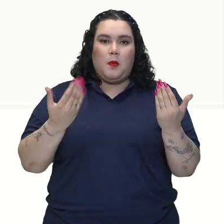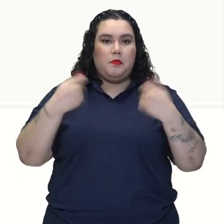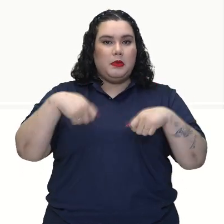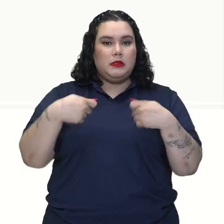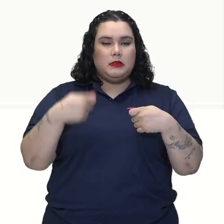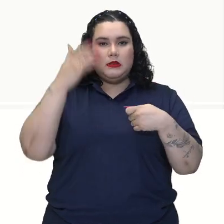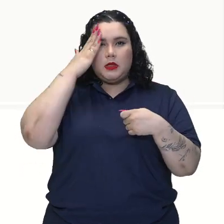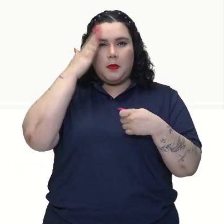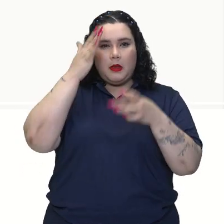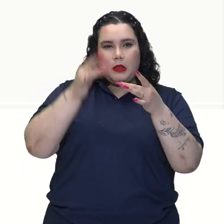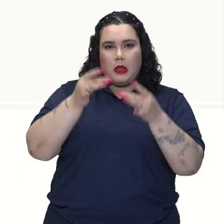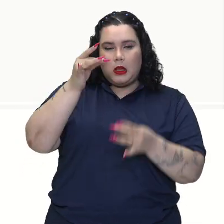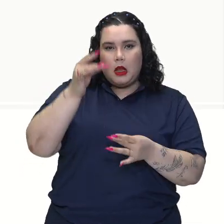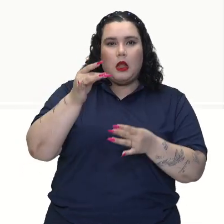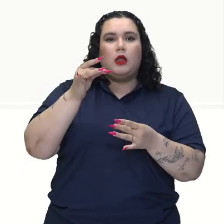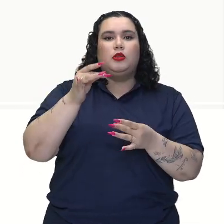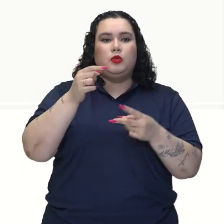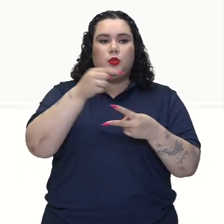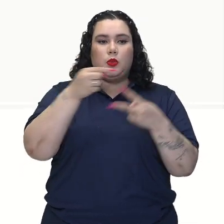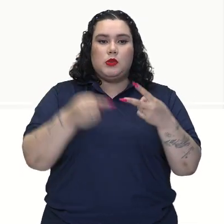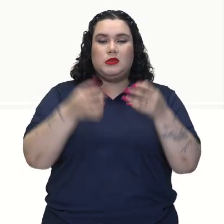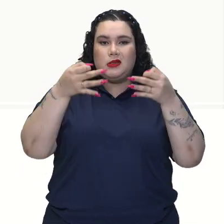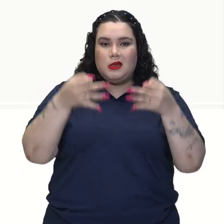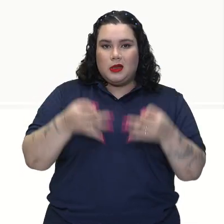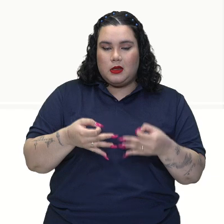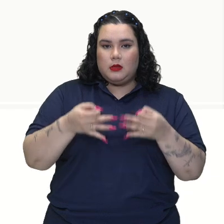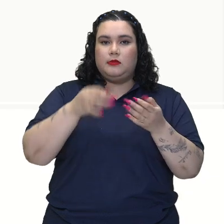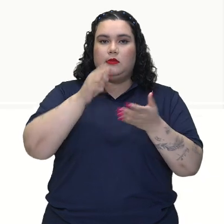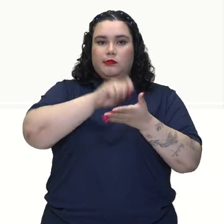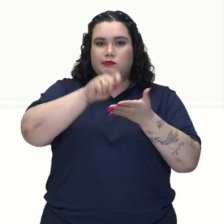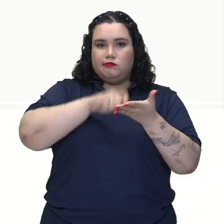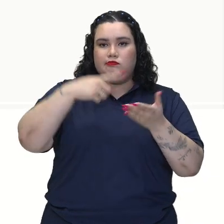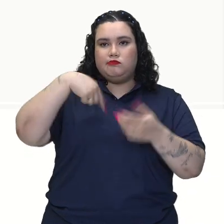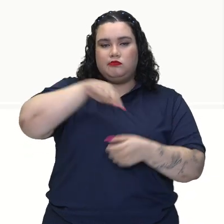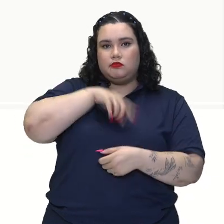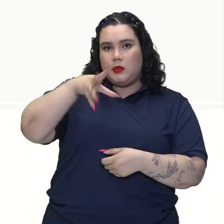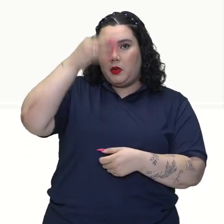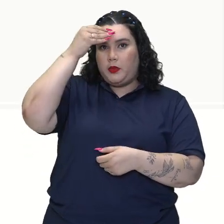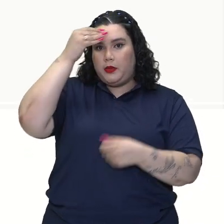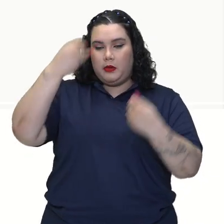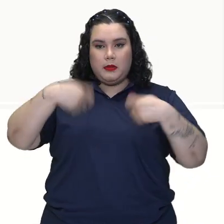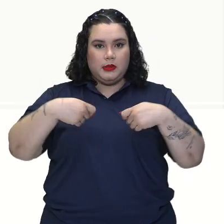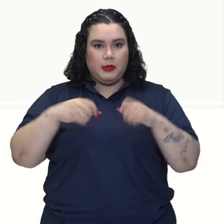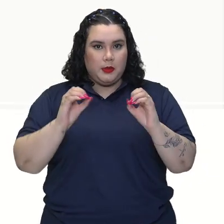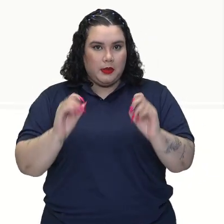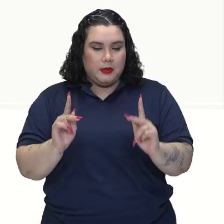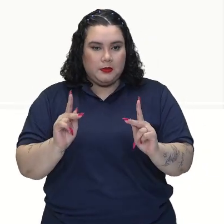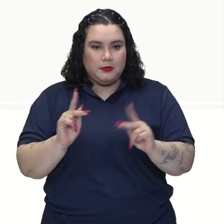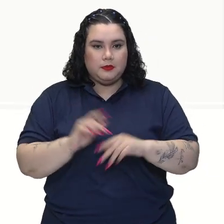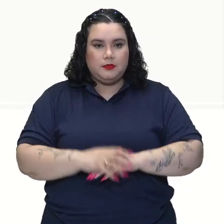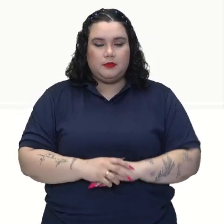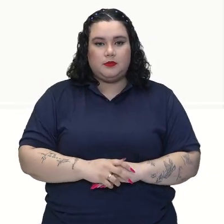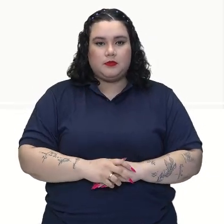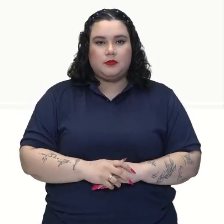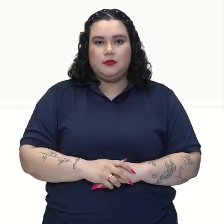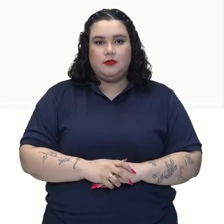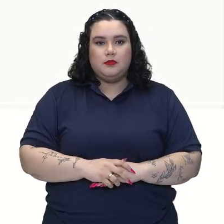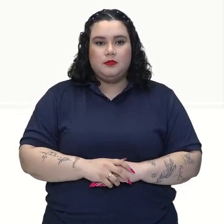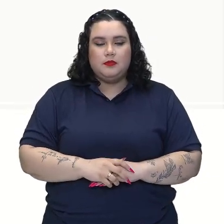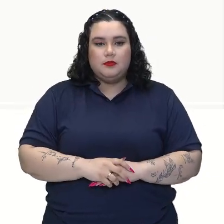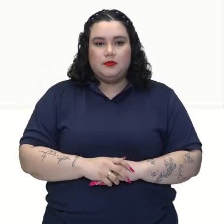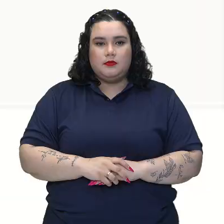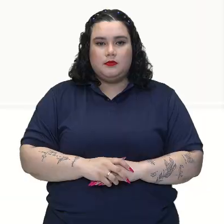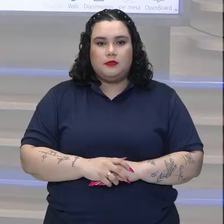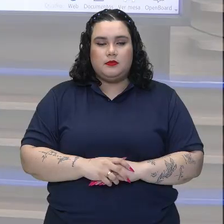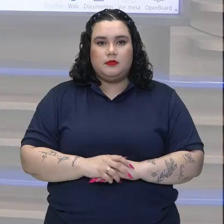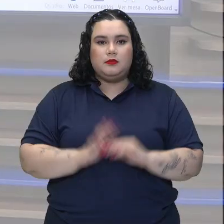definido essas duas operações nas nossas cabecinhas, tá bom? Então, só dando